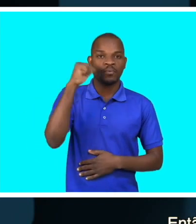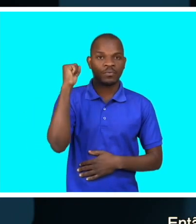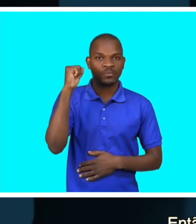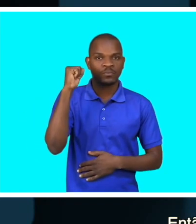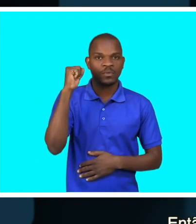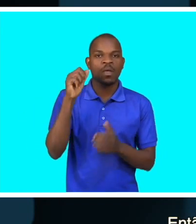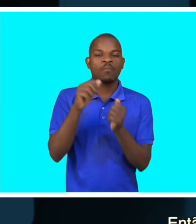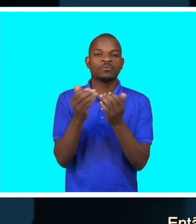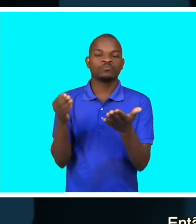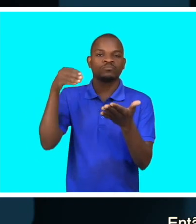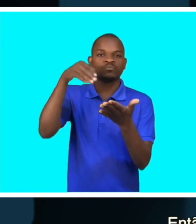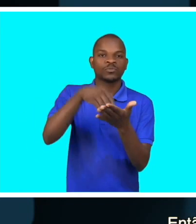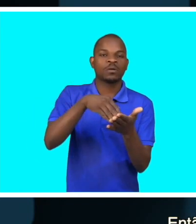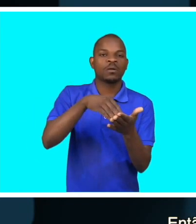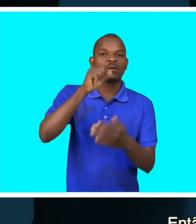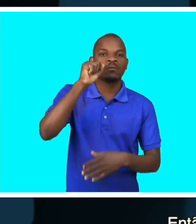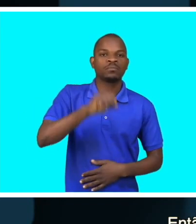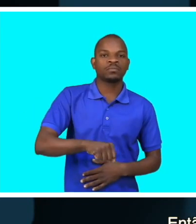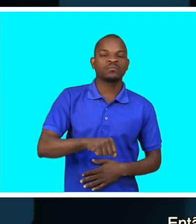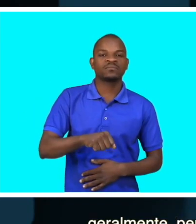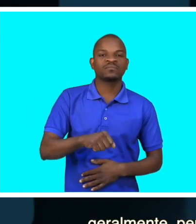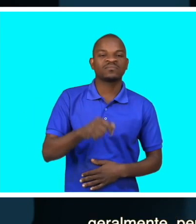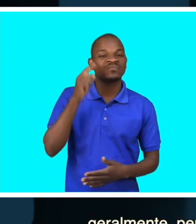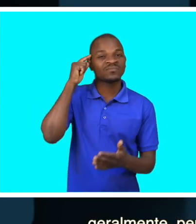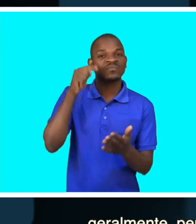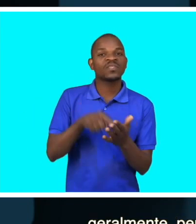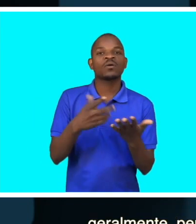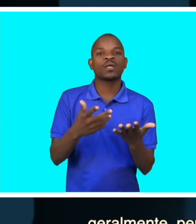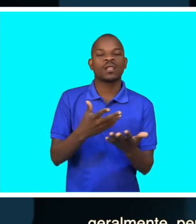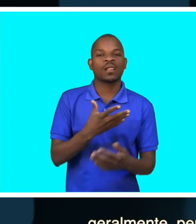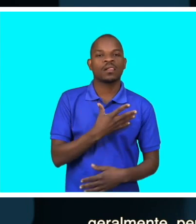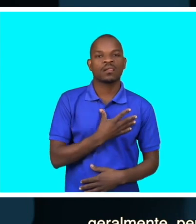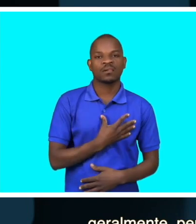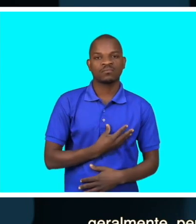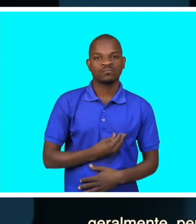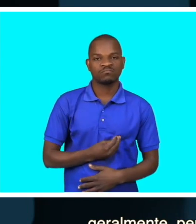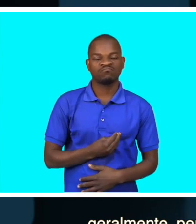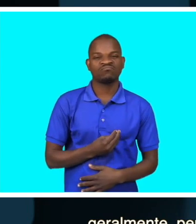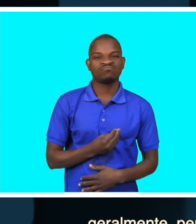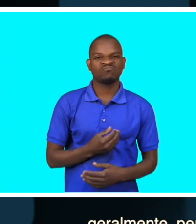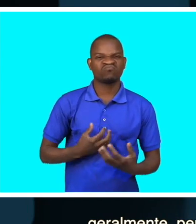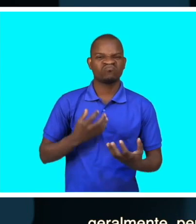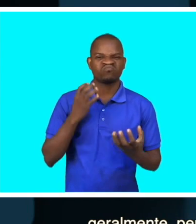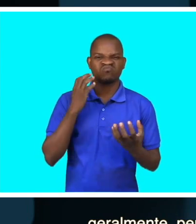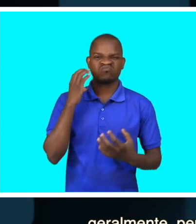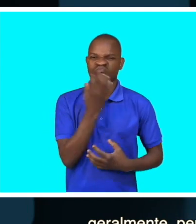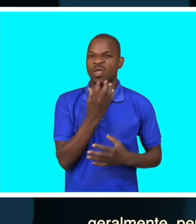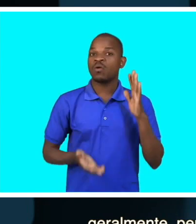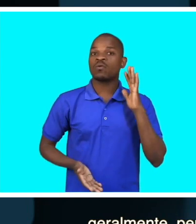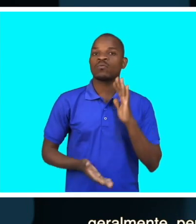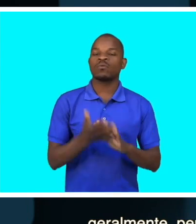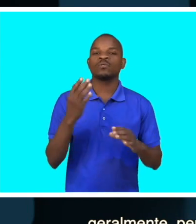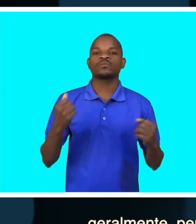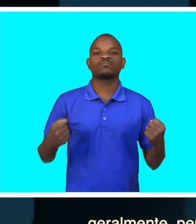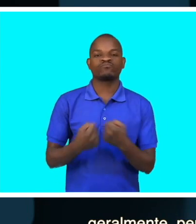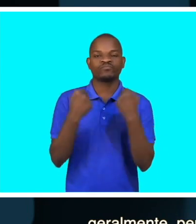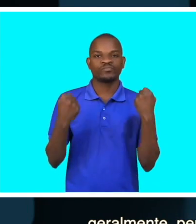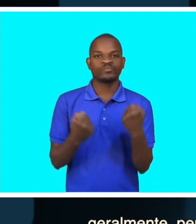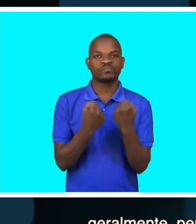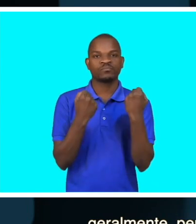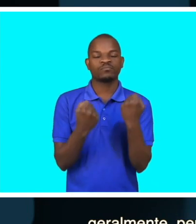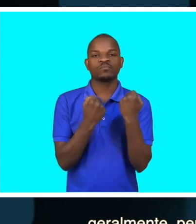eu vou lá para vencer e saio derrotado, normalmente acabas perdendo a cabeça e dando aquilo que sempre a